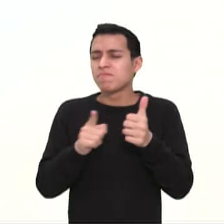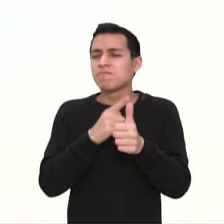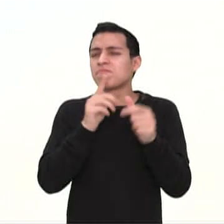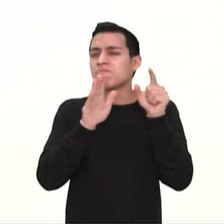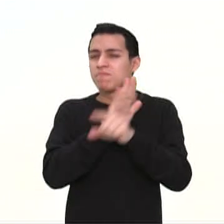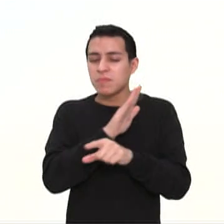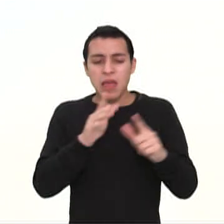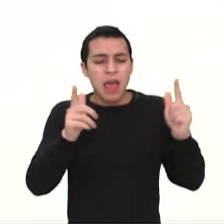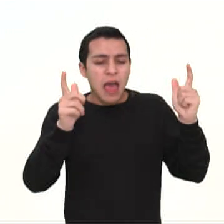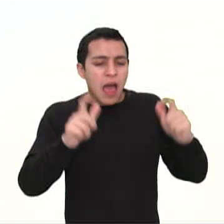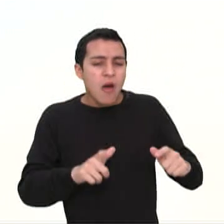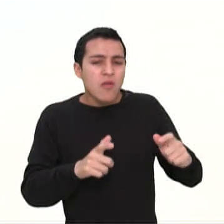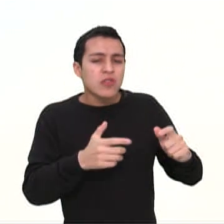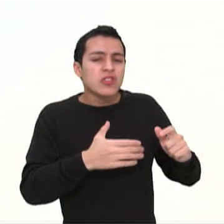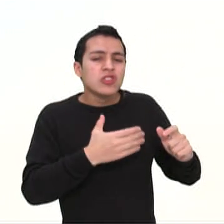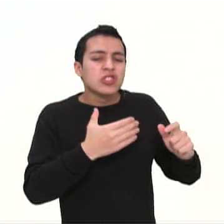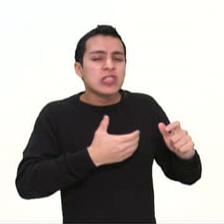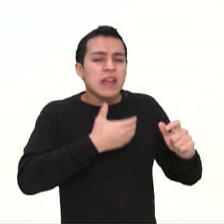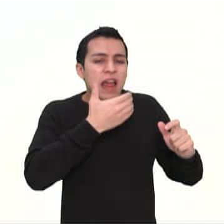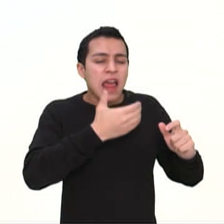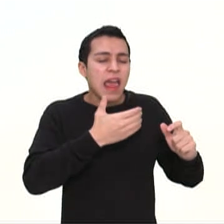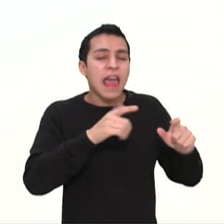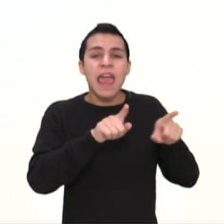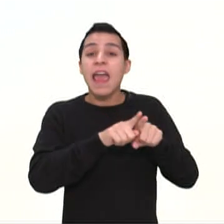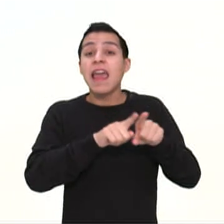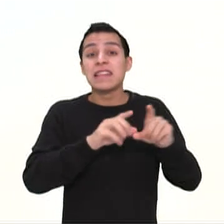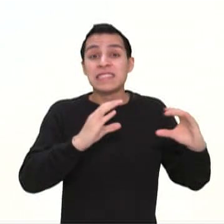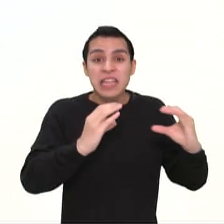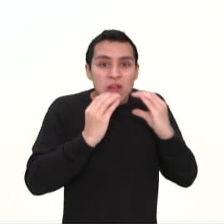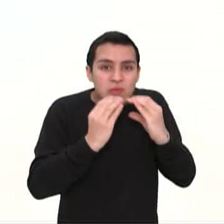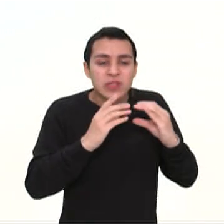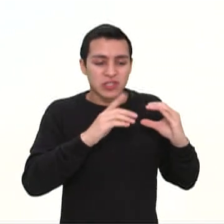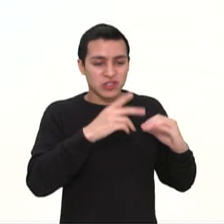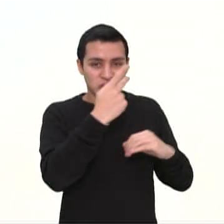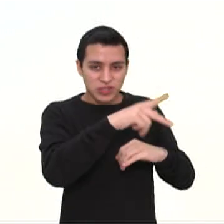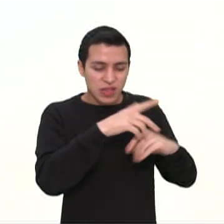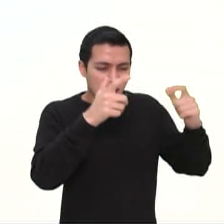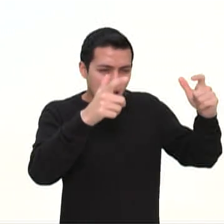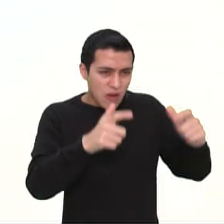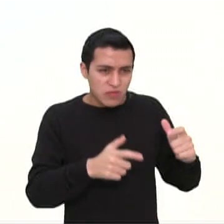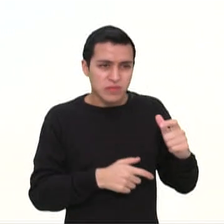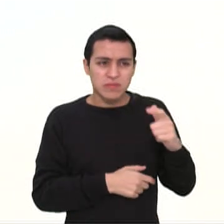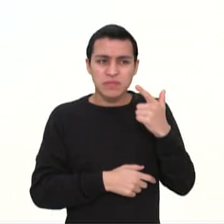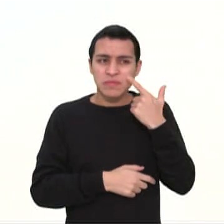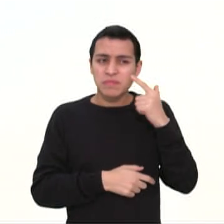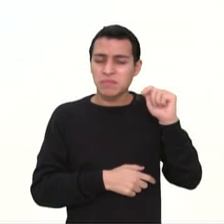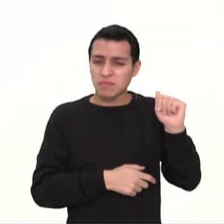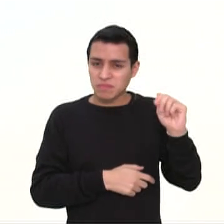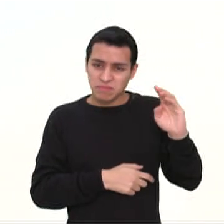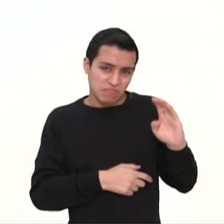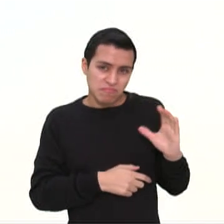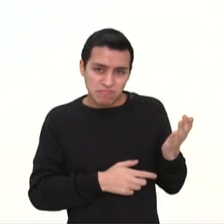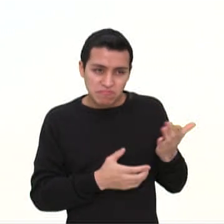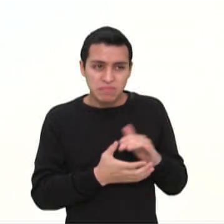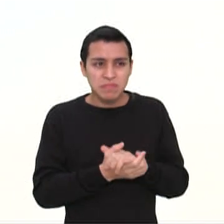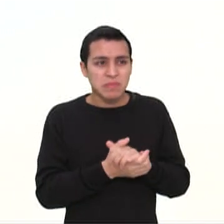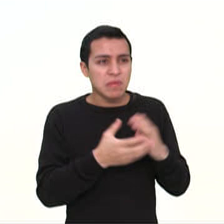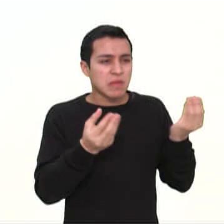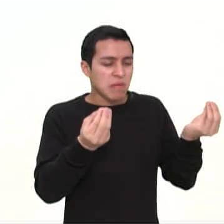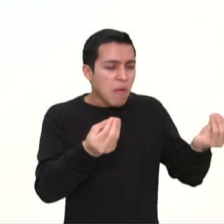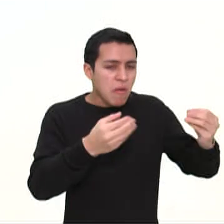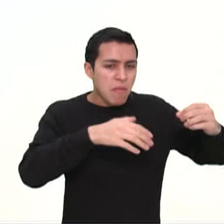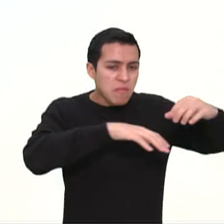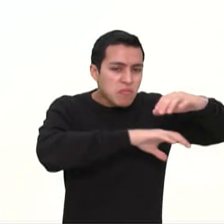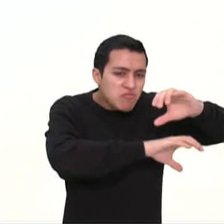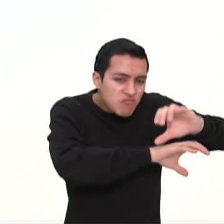John? Está embaixo de Garfield? Ele está deitado sob o sanduíche de John? Ou